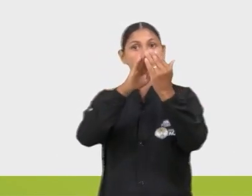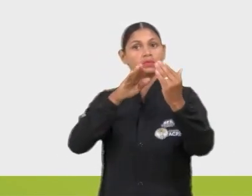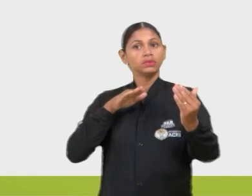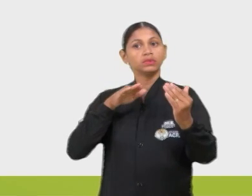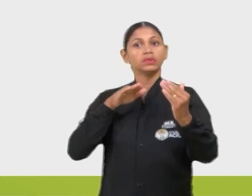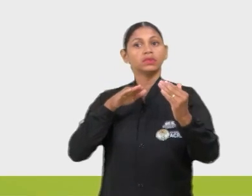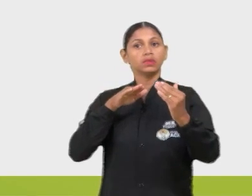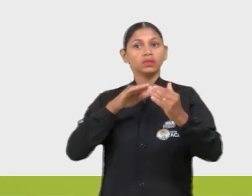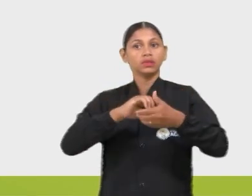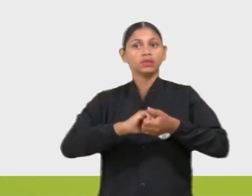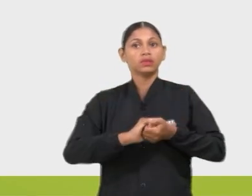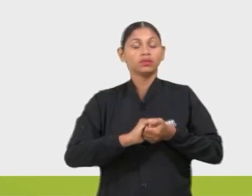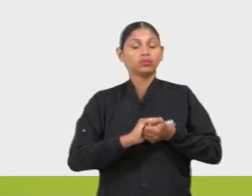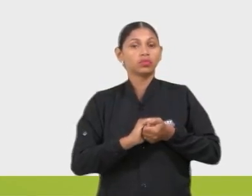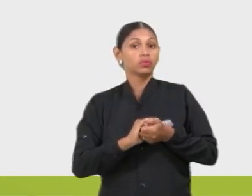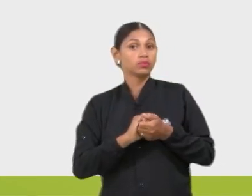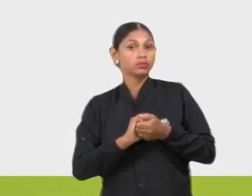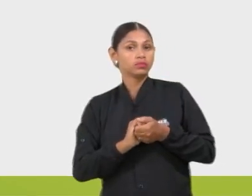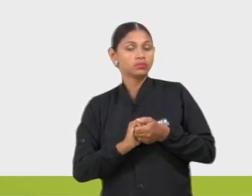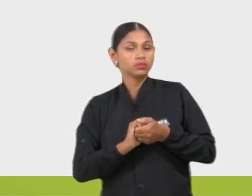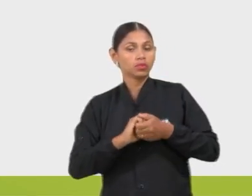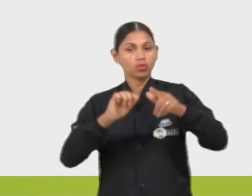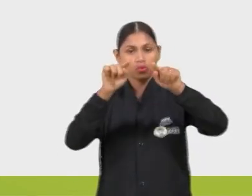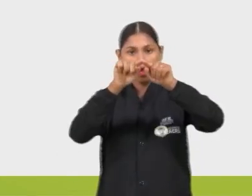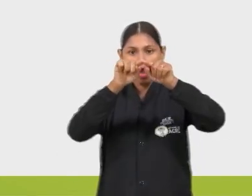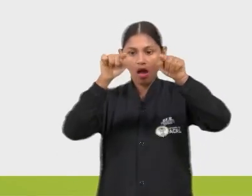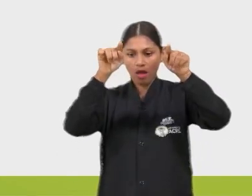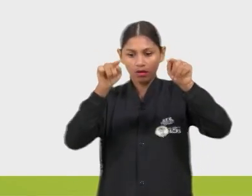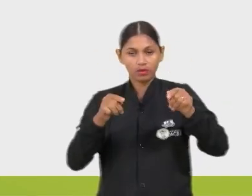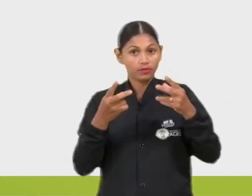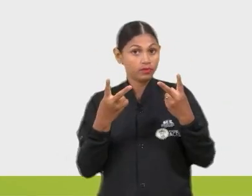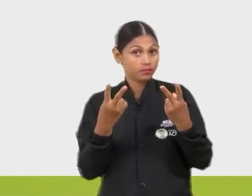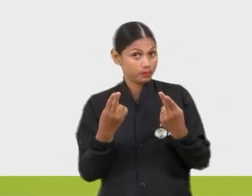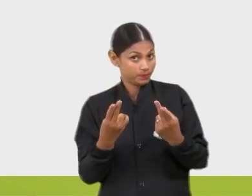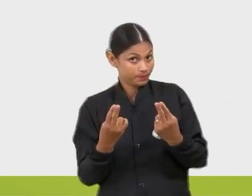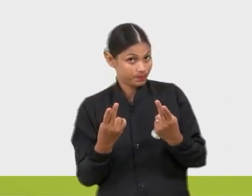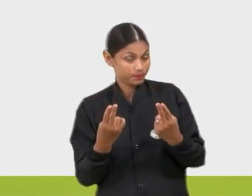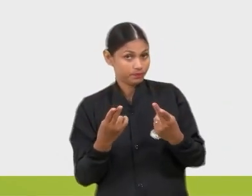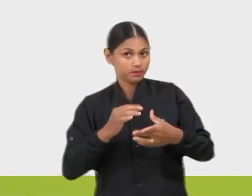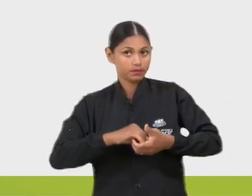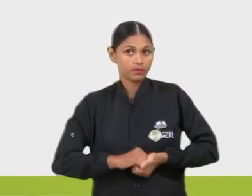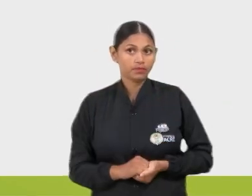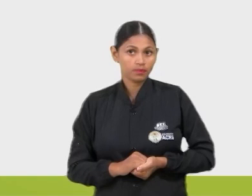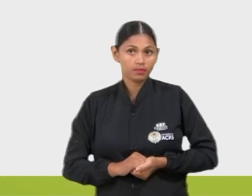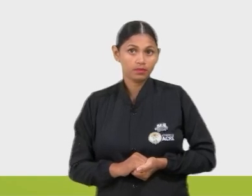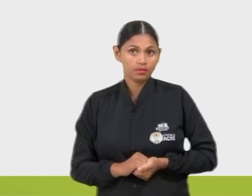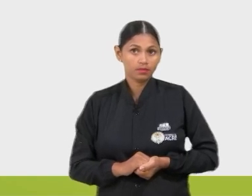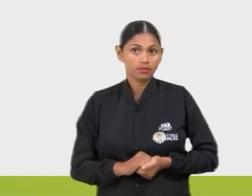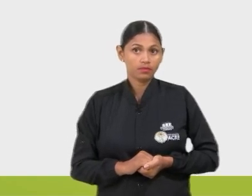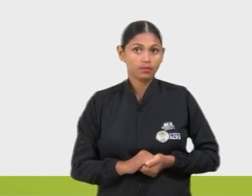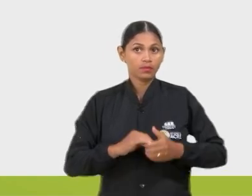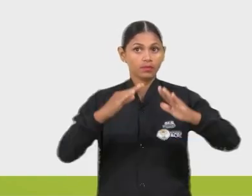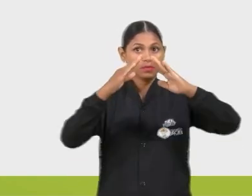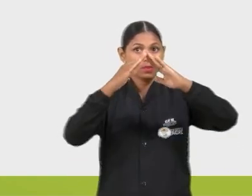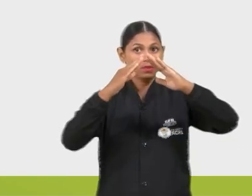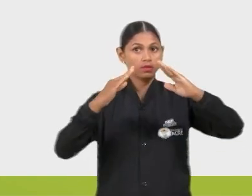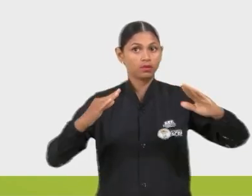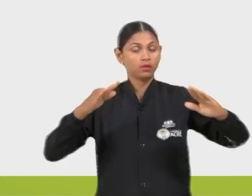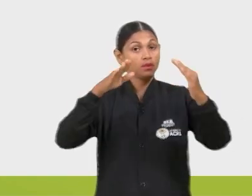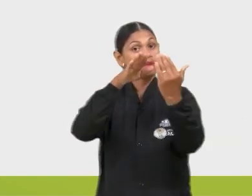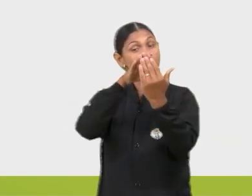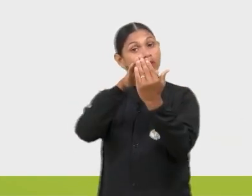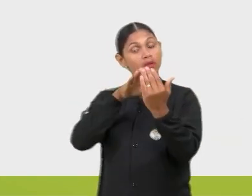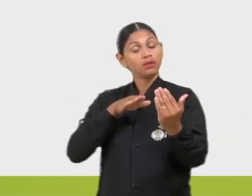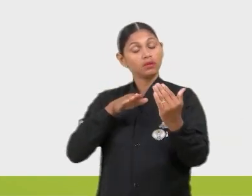laterais são congruentes, ou seja, a palavra congruência vem de igualdade, né? Uma pirâmide é dita regular quando sua base é um polígono